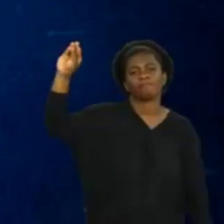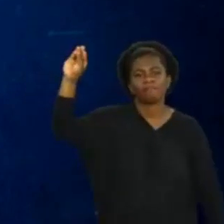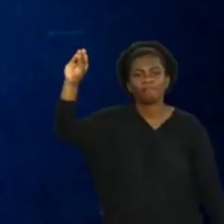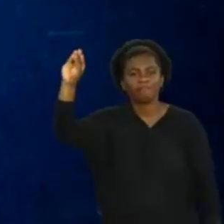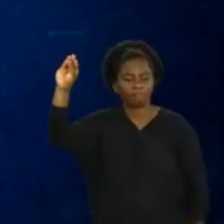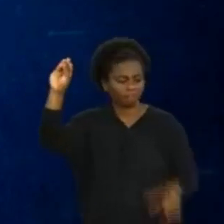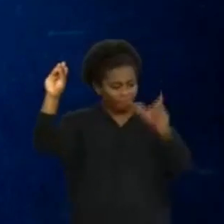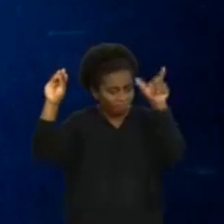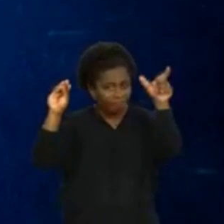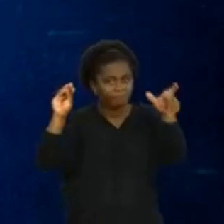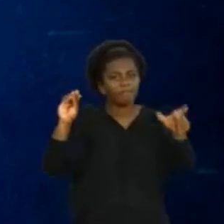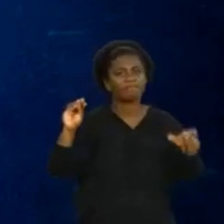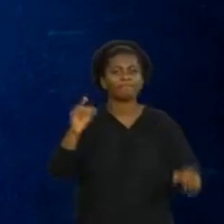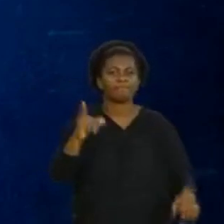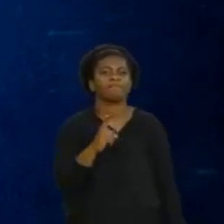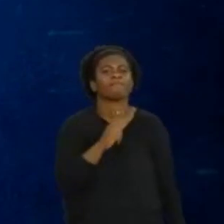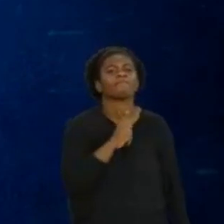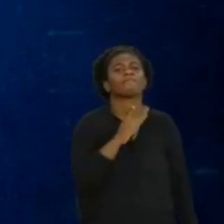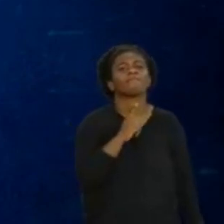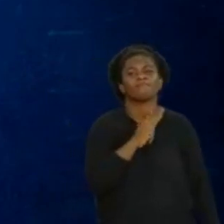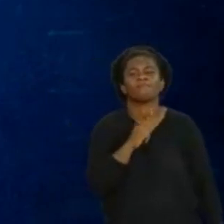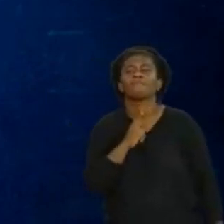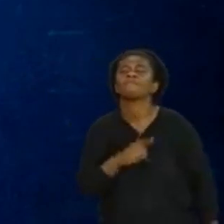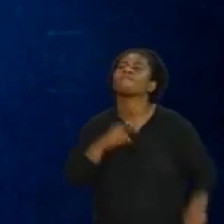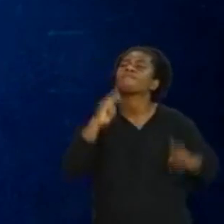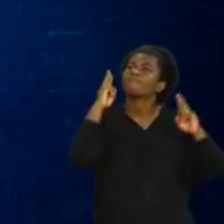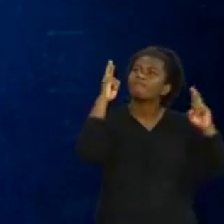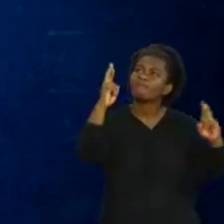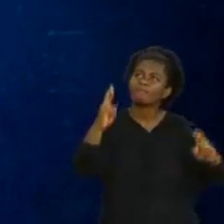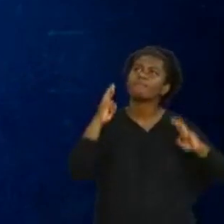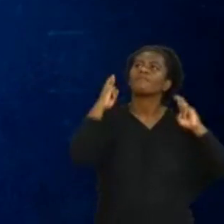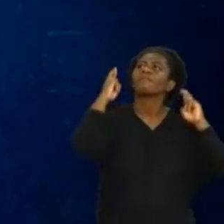dos que nem lembram da tua existência. Quem falta pegar, levante a mão. Aqueles que têm